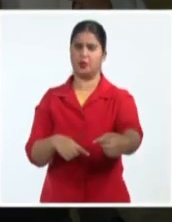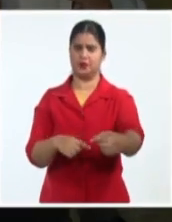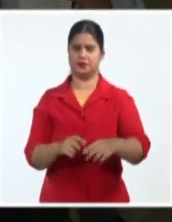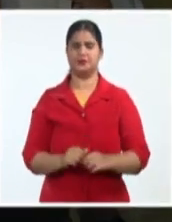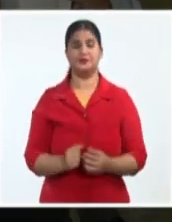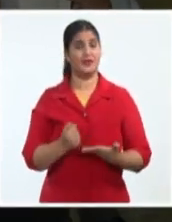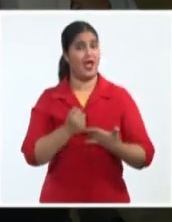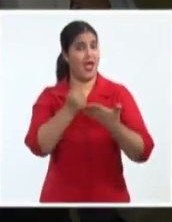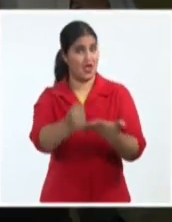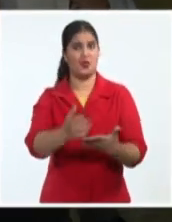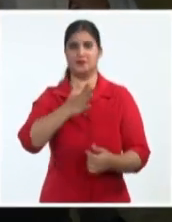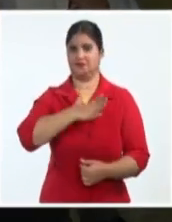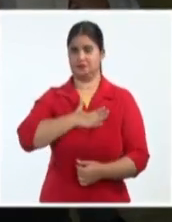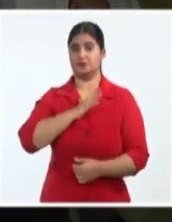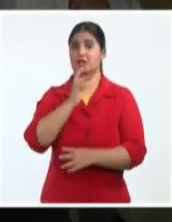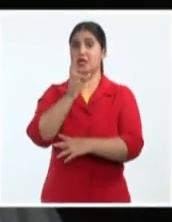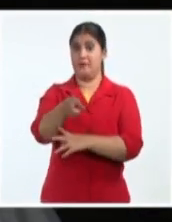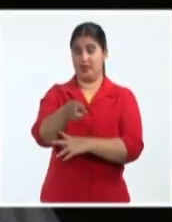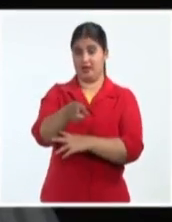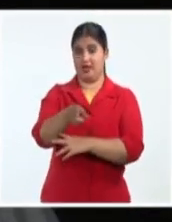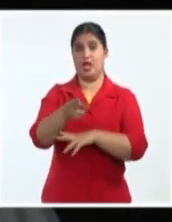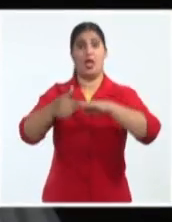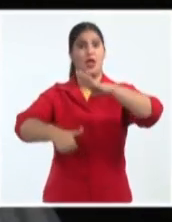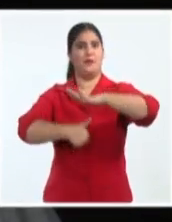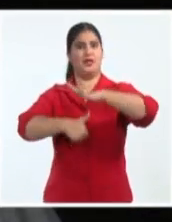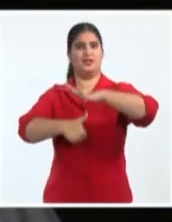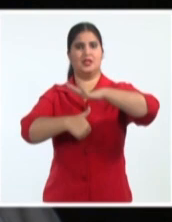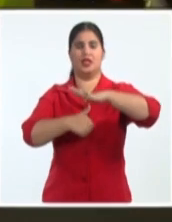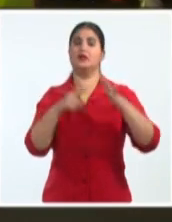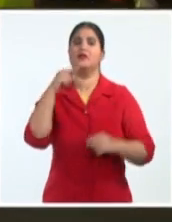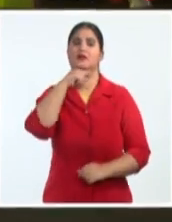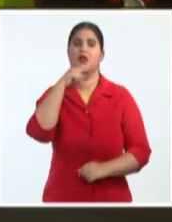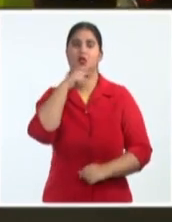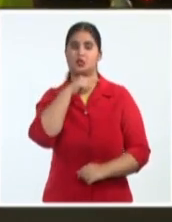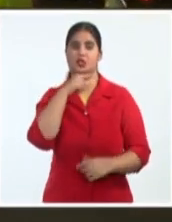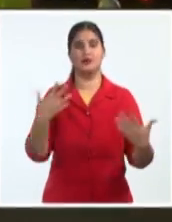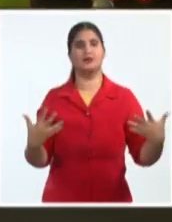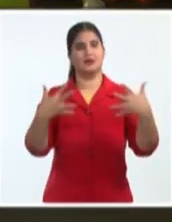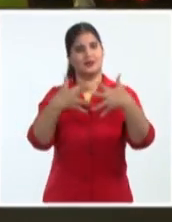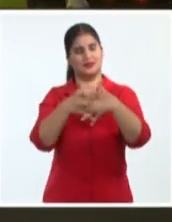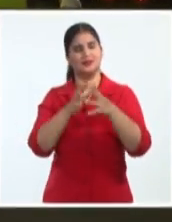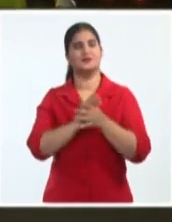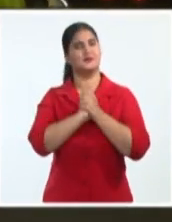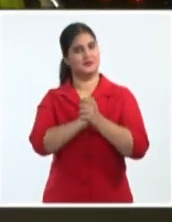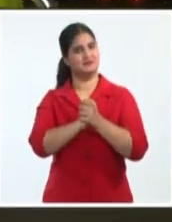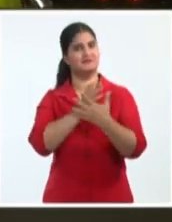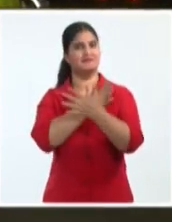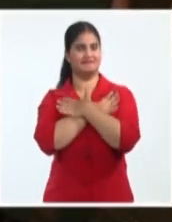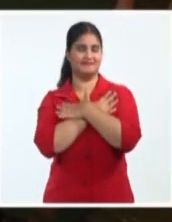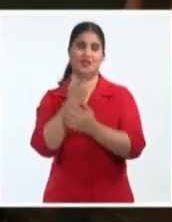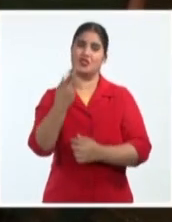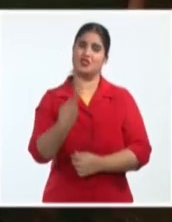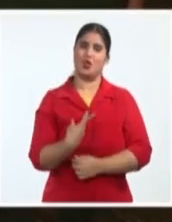de transporte aterrissaram na ilha levando um milhão de máscaras equipamentos de proteção e alimentos abordam a Ministro do Comércio